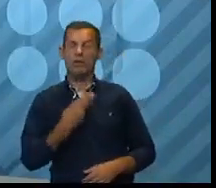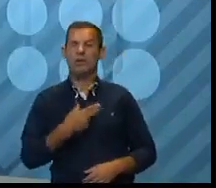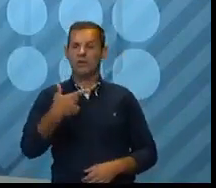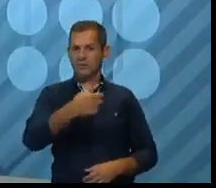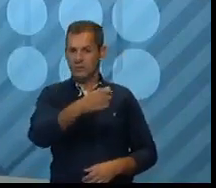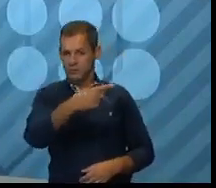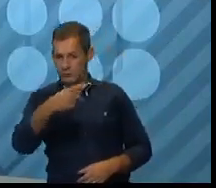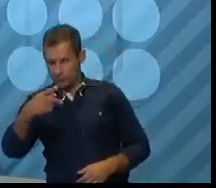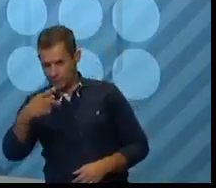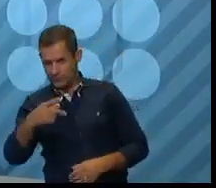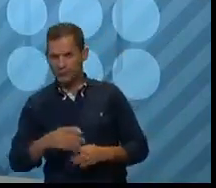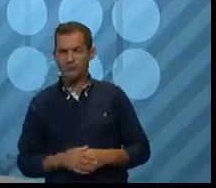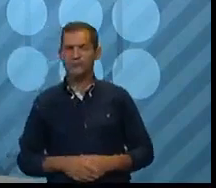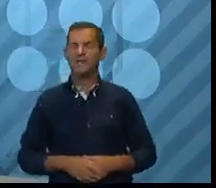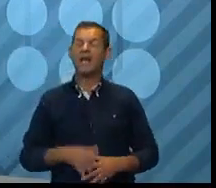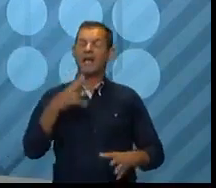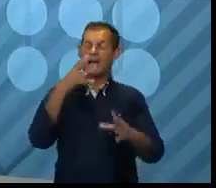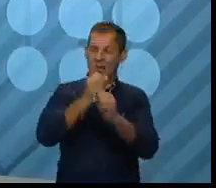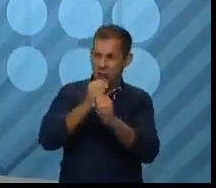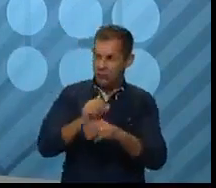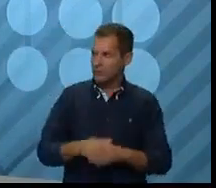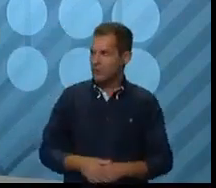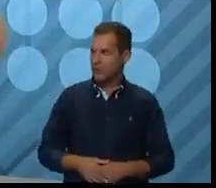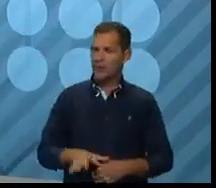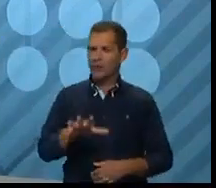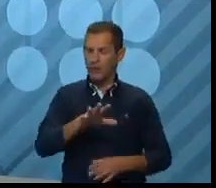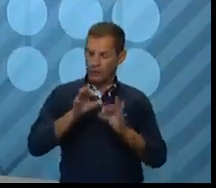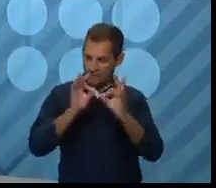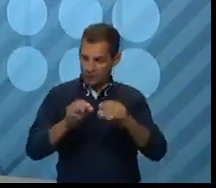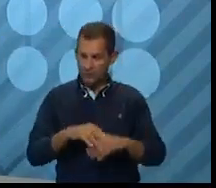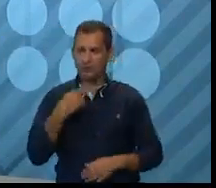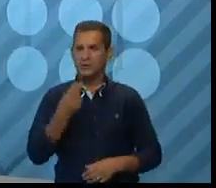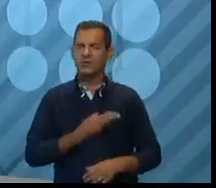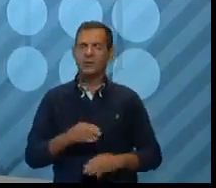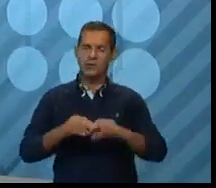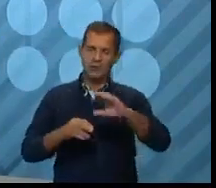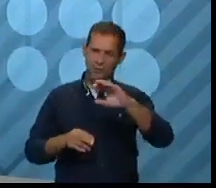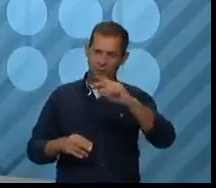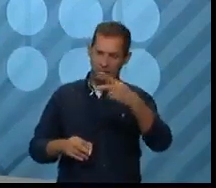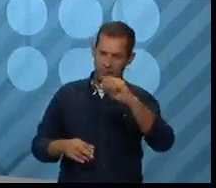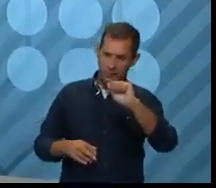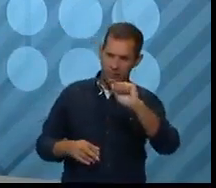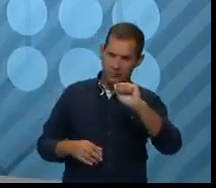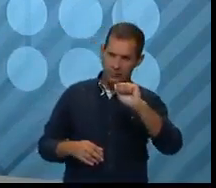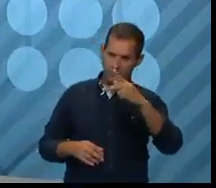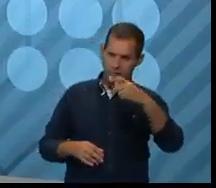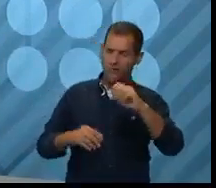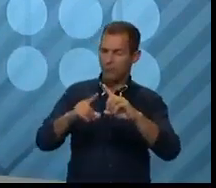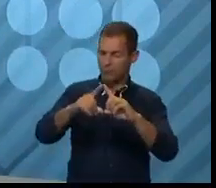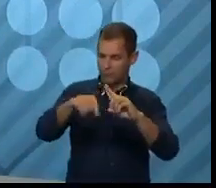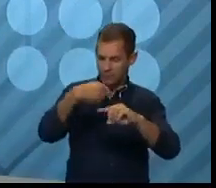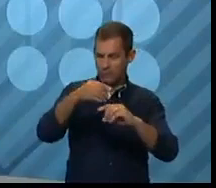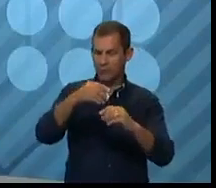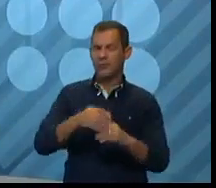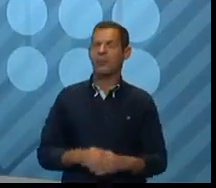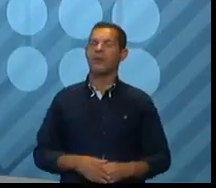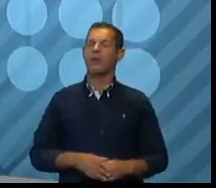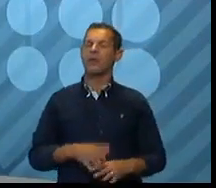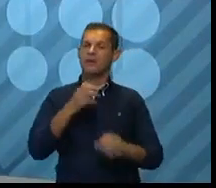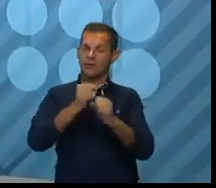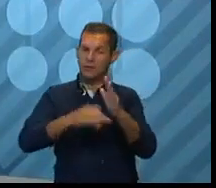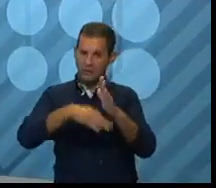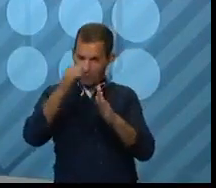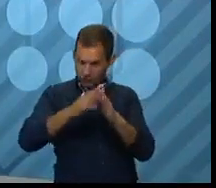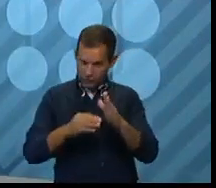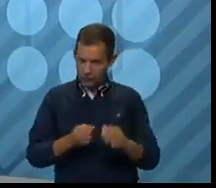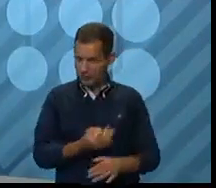nossa situação problema e calcular a área exata da nossa chapa para posteriormente calcularmos a quantidade de